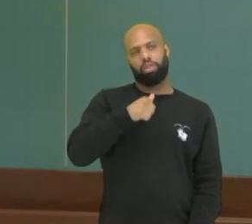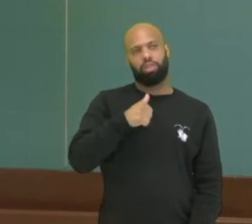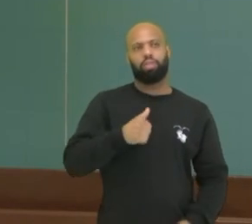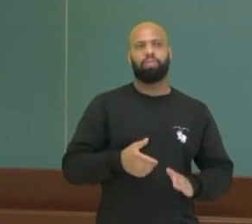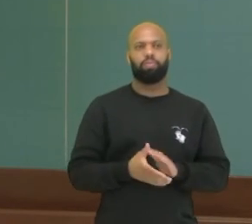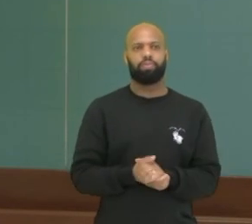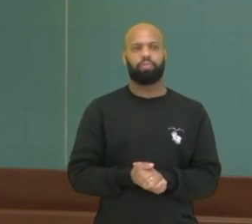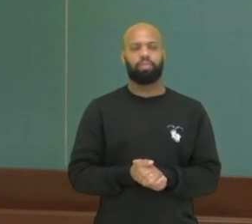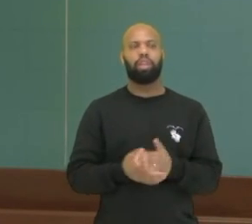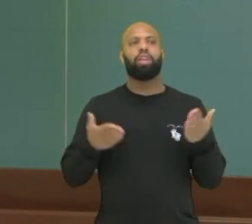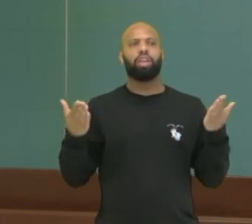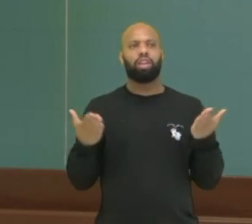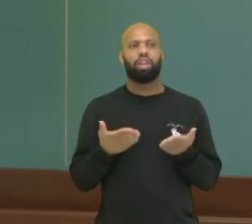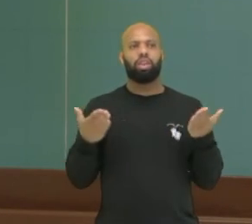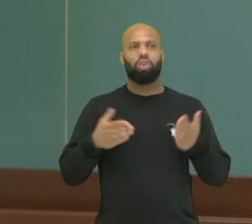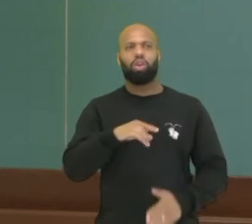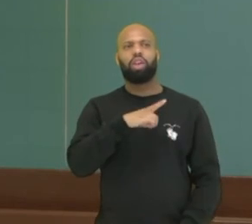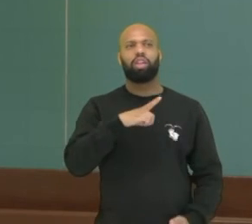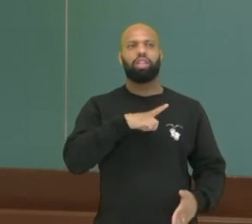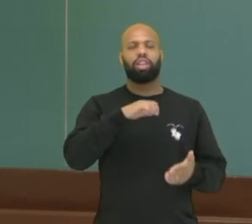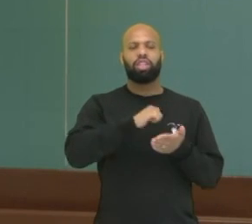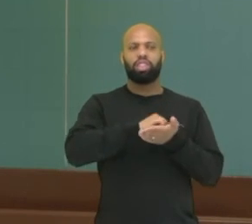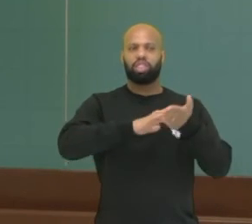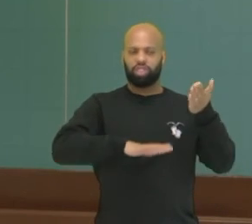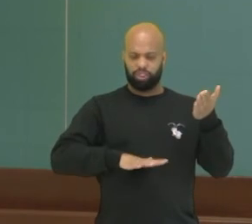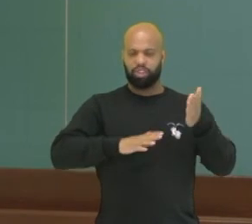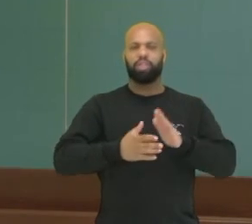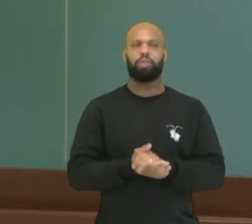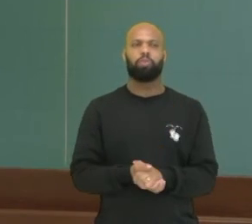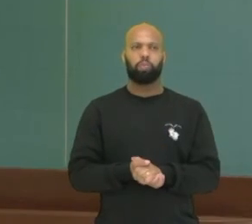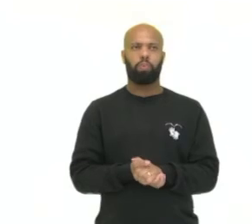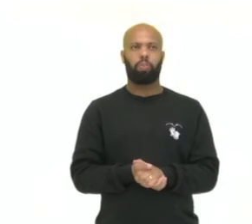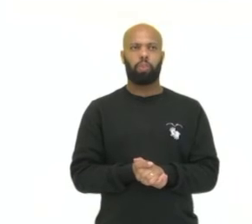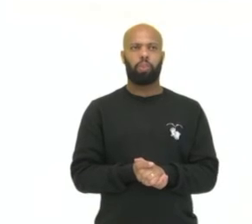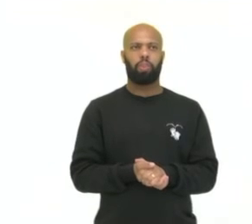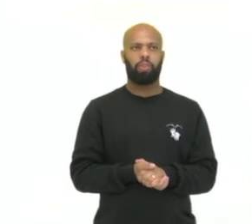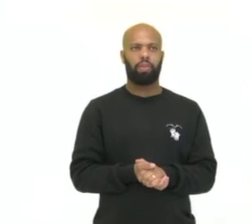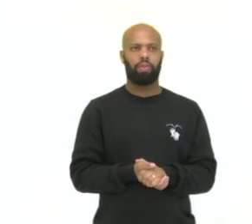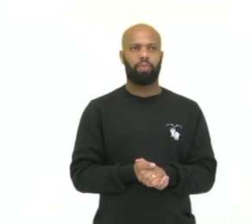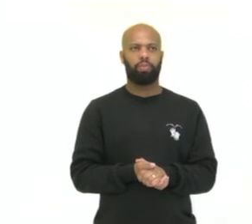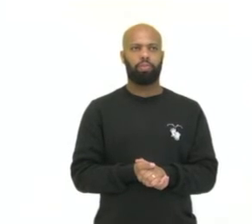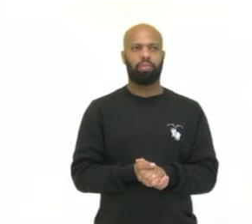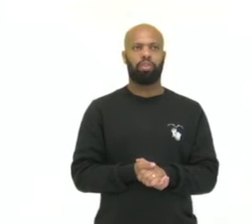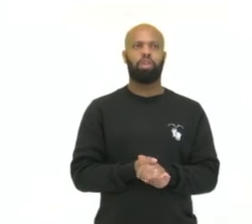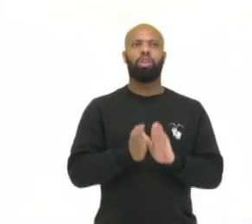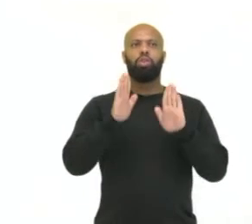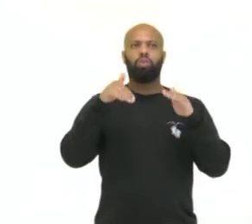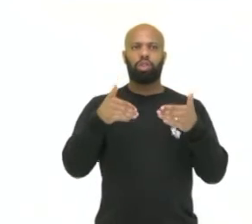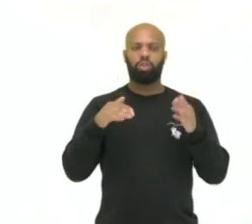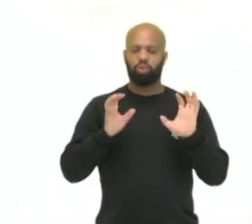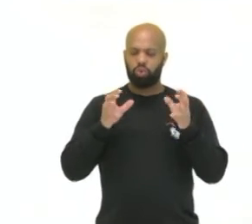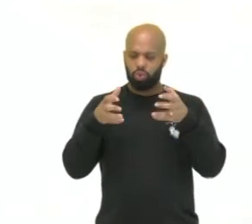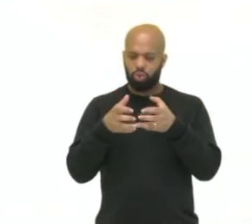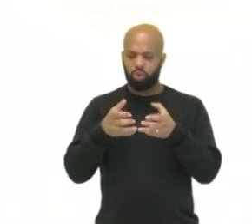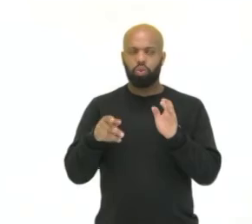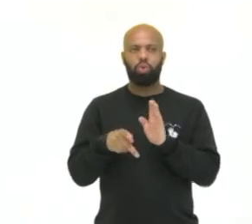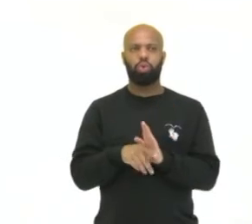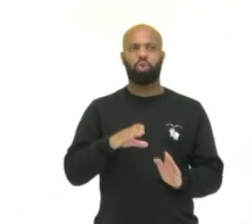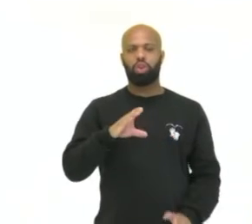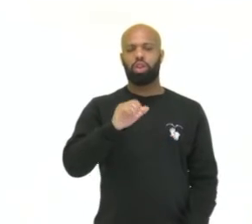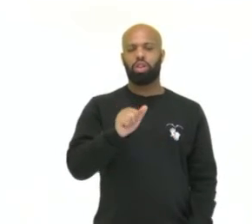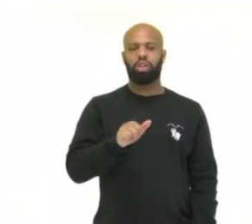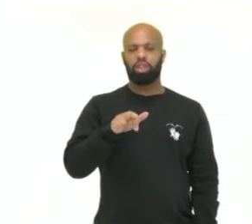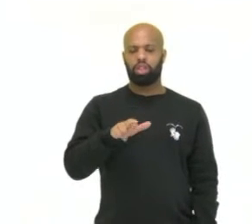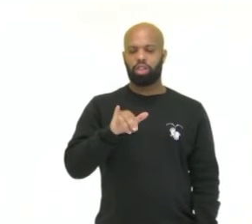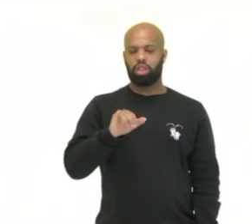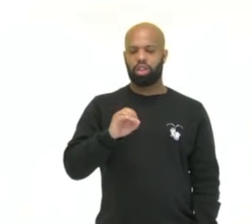menina. Vamos à nossa próxima atividade. Então, o conjunto, o cariótipo é um conjunto